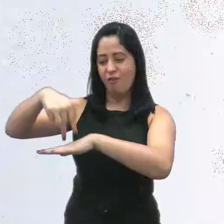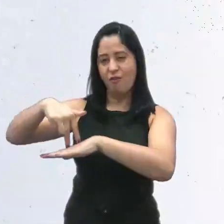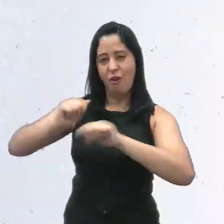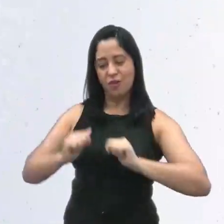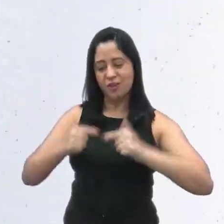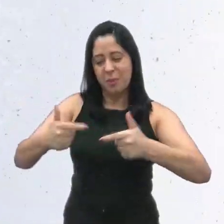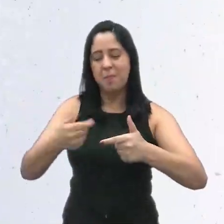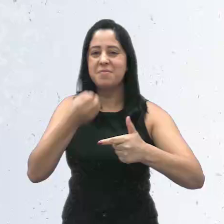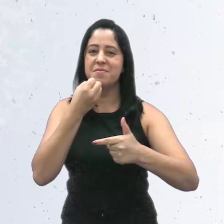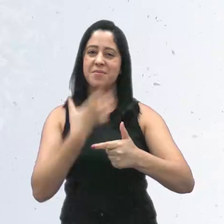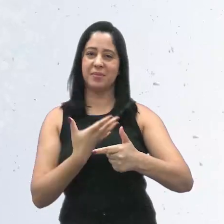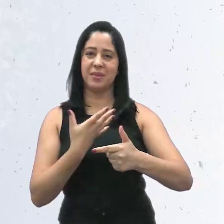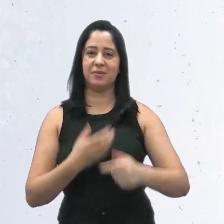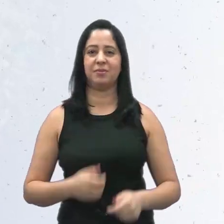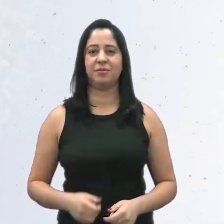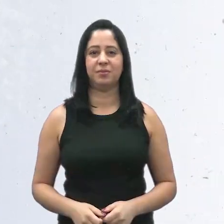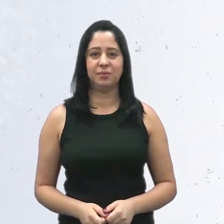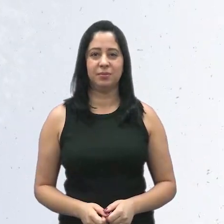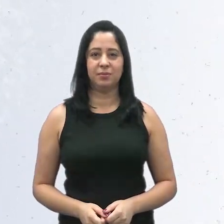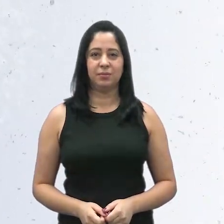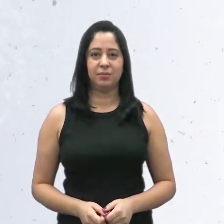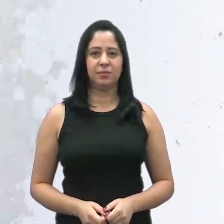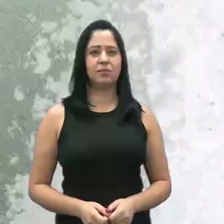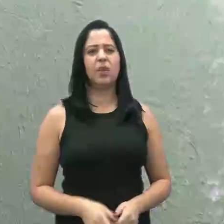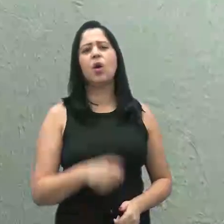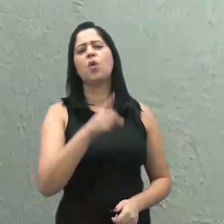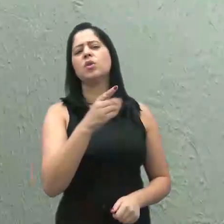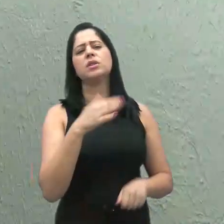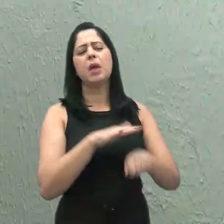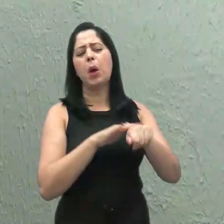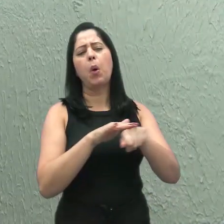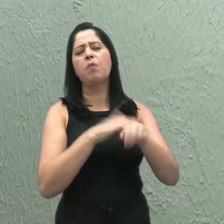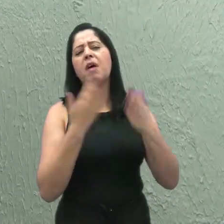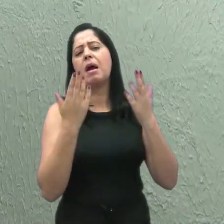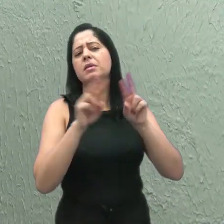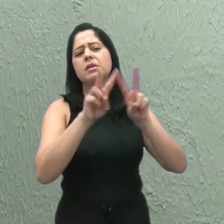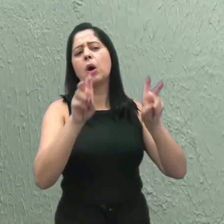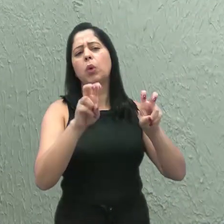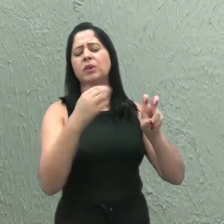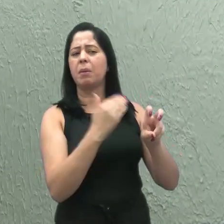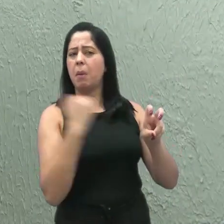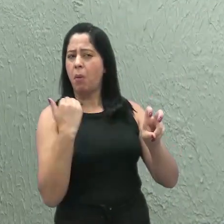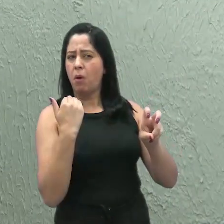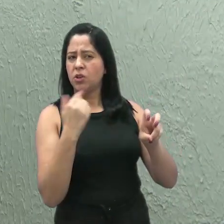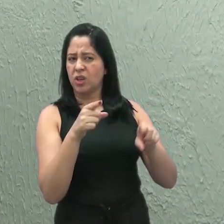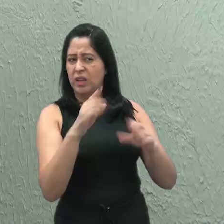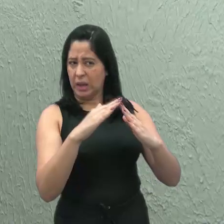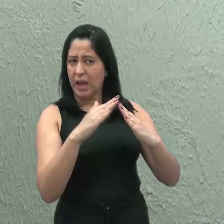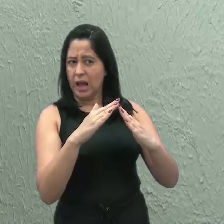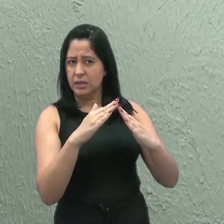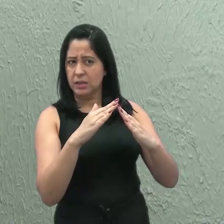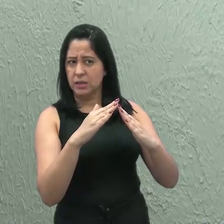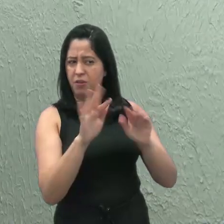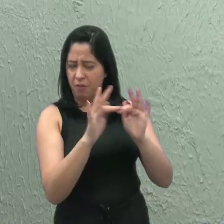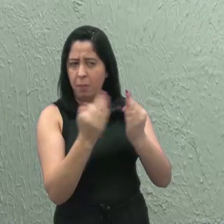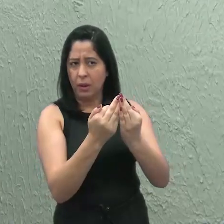social. vozes do bem. Você conversa sobre a morte na sua casa com seus familiares?